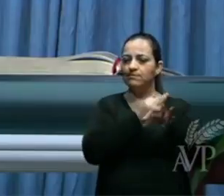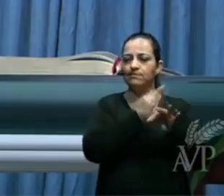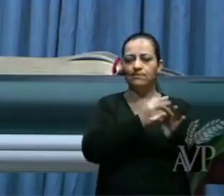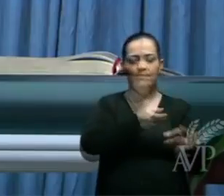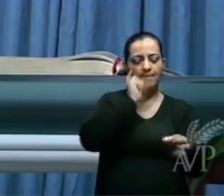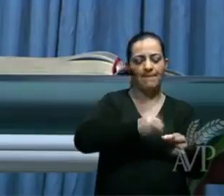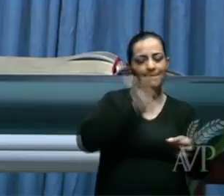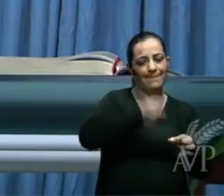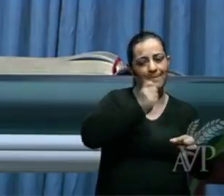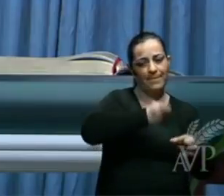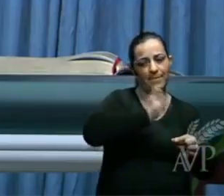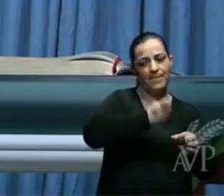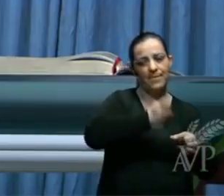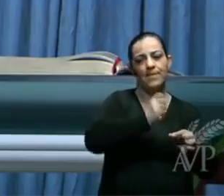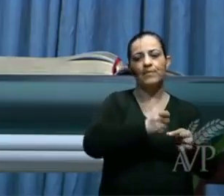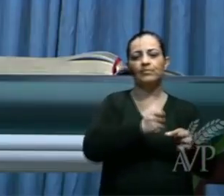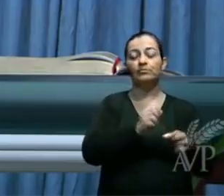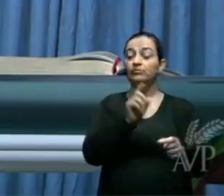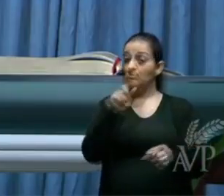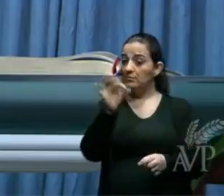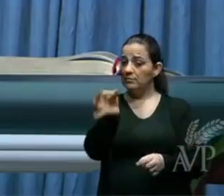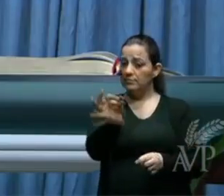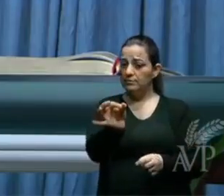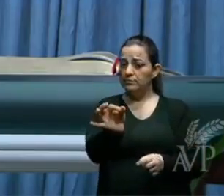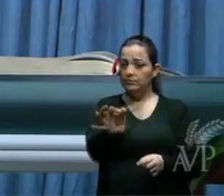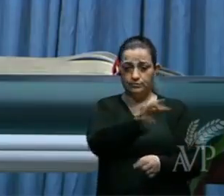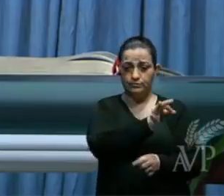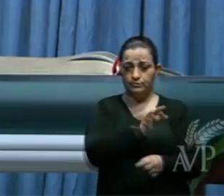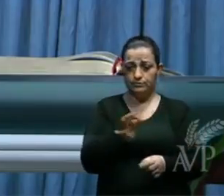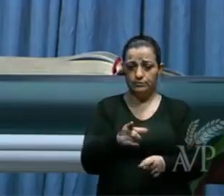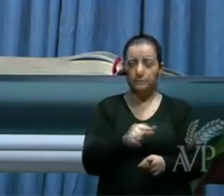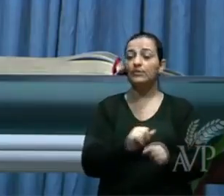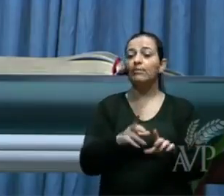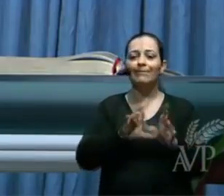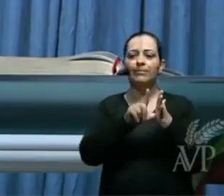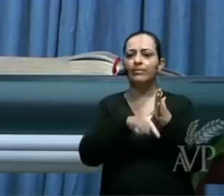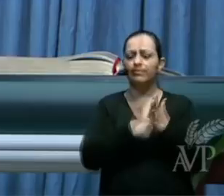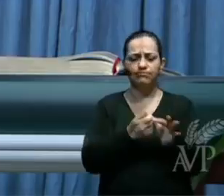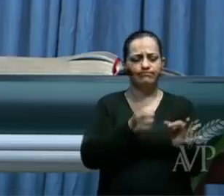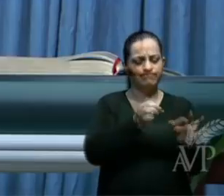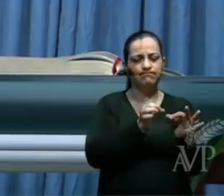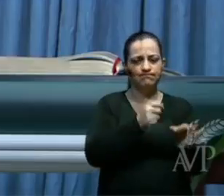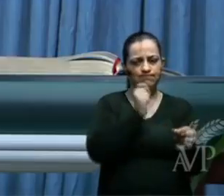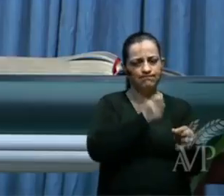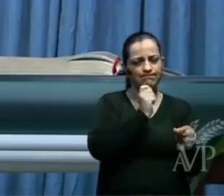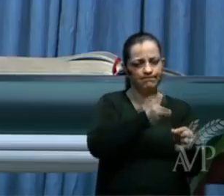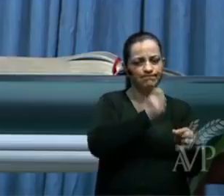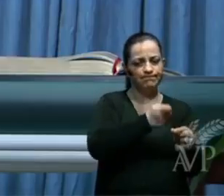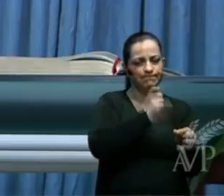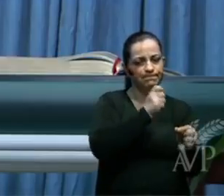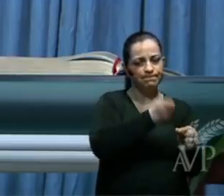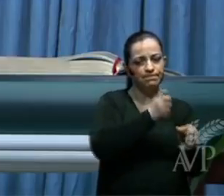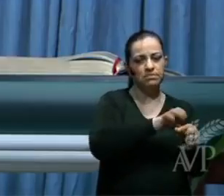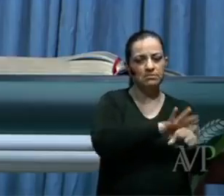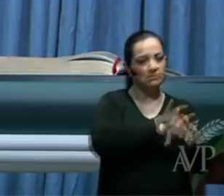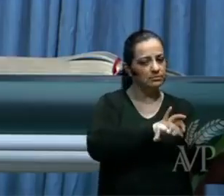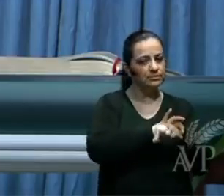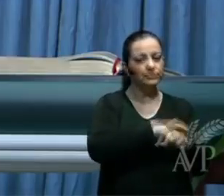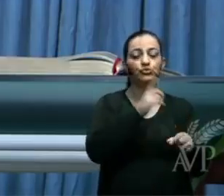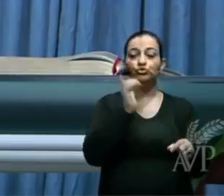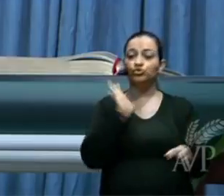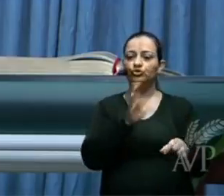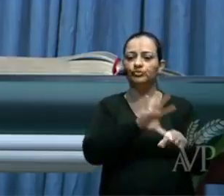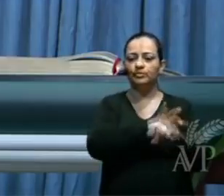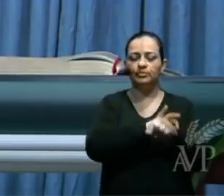firme papá assim mas depois que firmou você vai batendo vai batendo